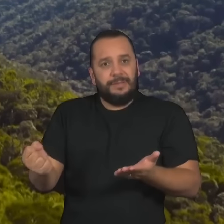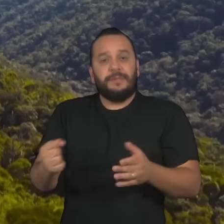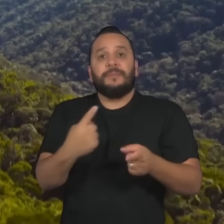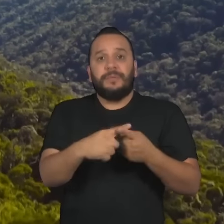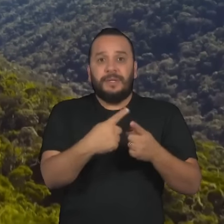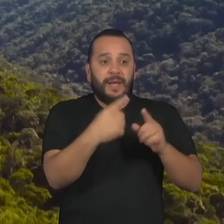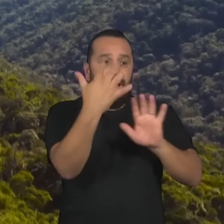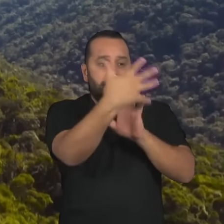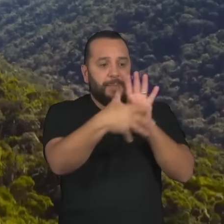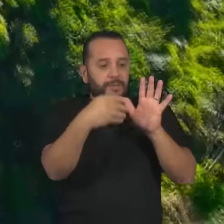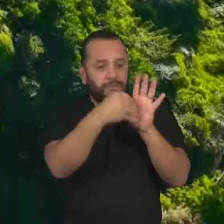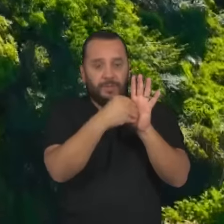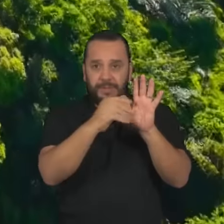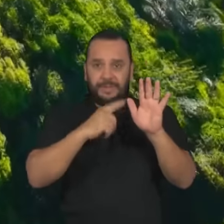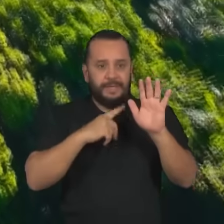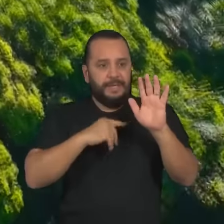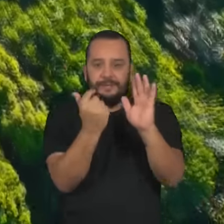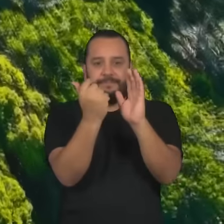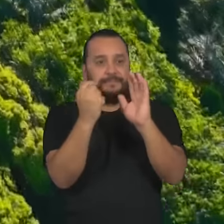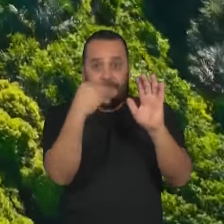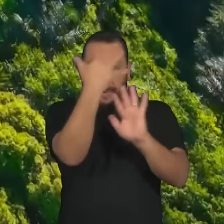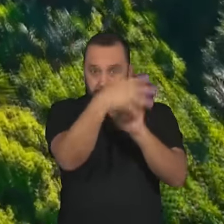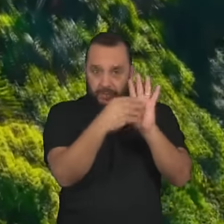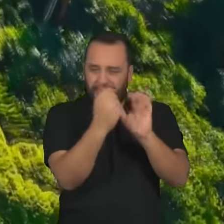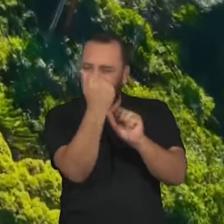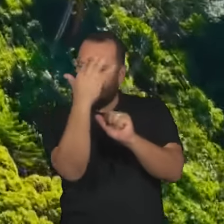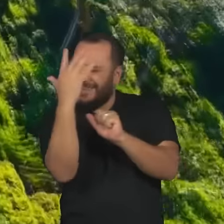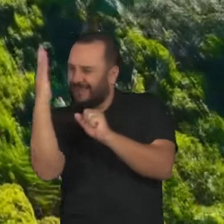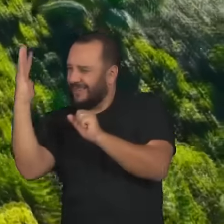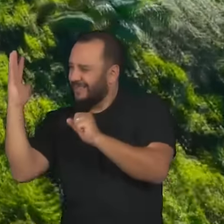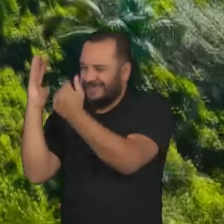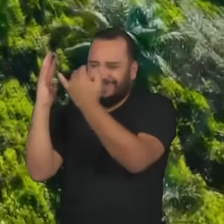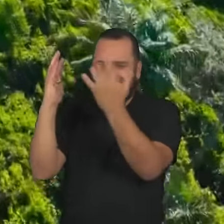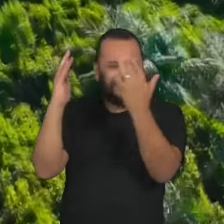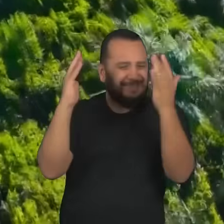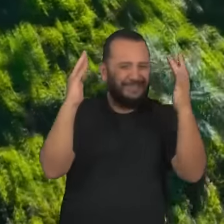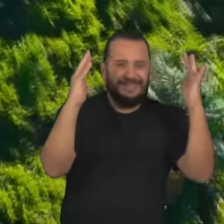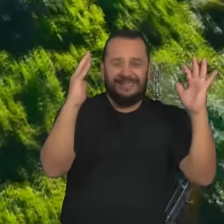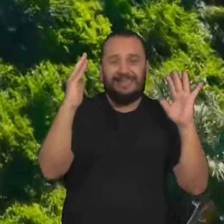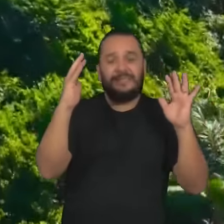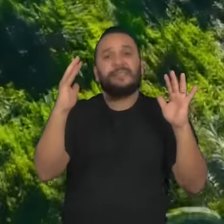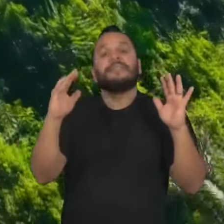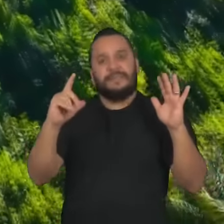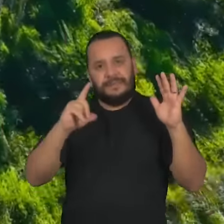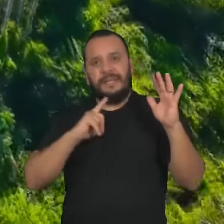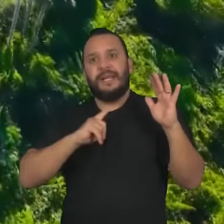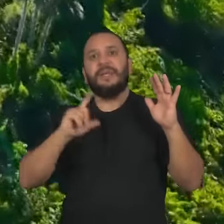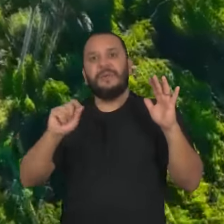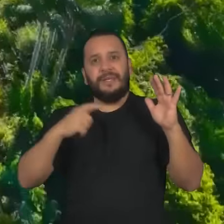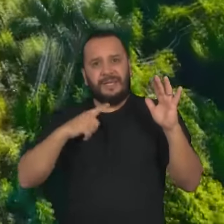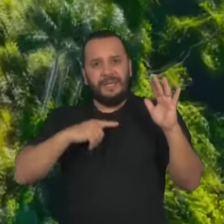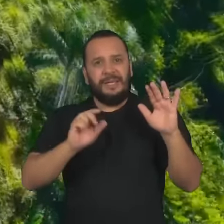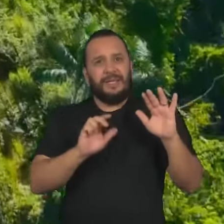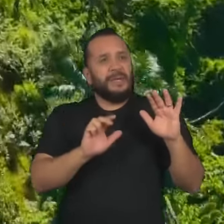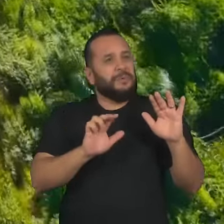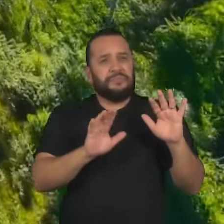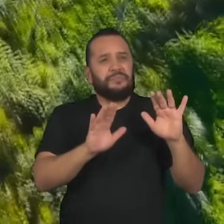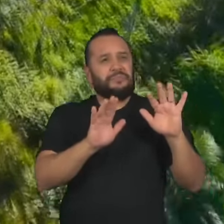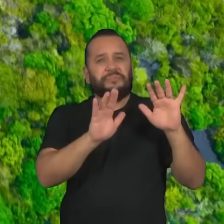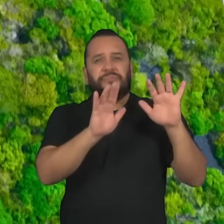Amazônia joga na atmosfera por dia uma quantidade semelhante ao que o rio Amazonas joga no